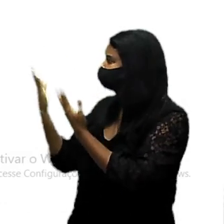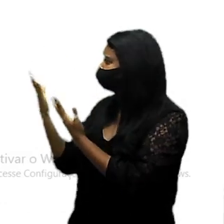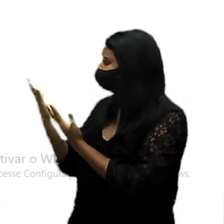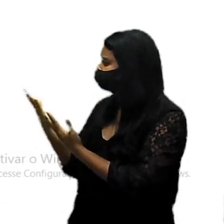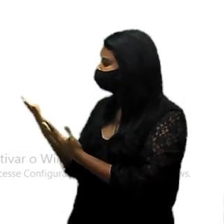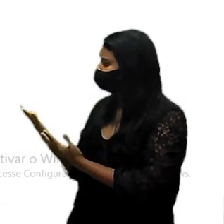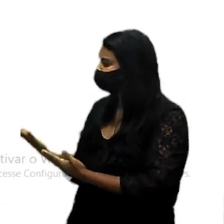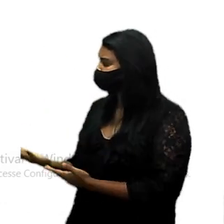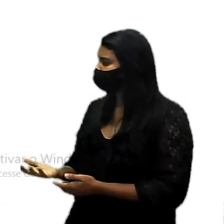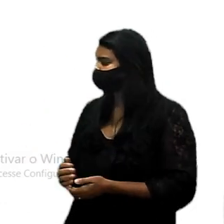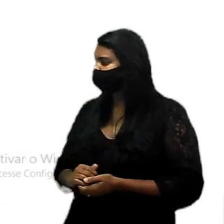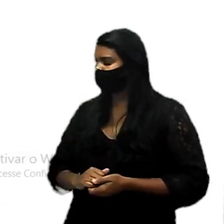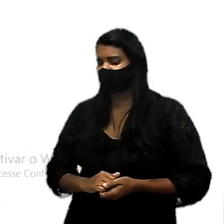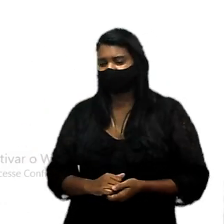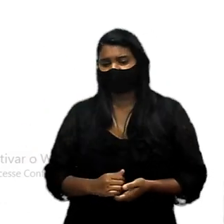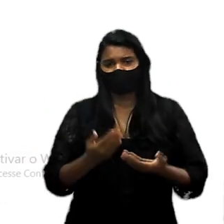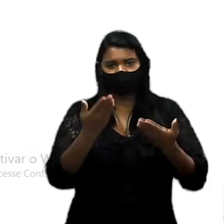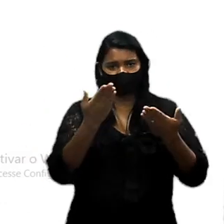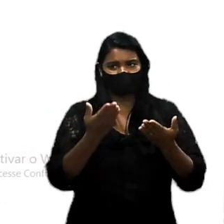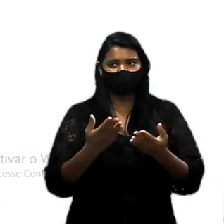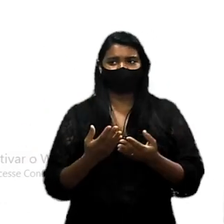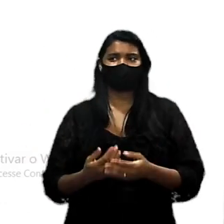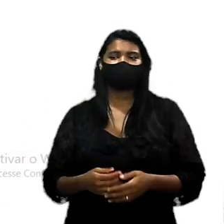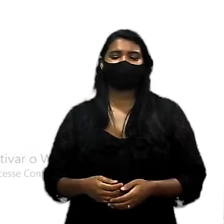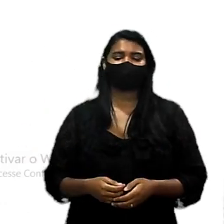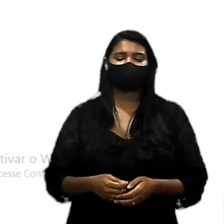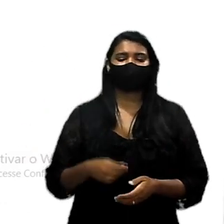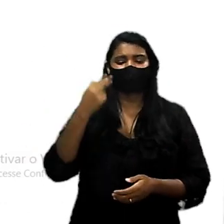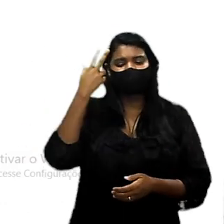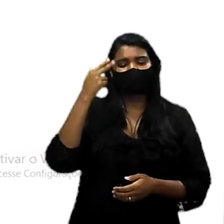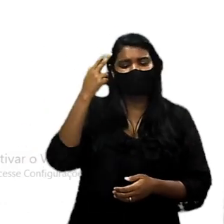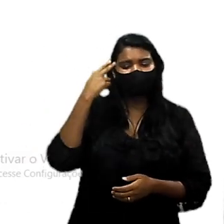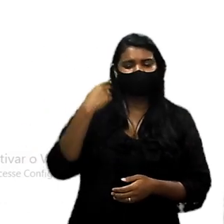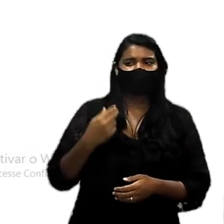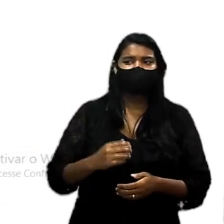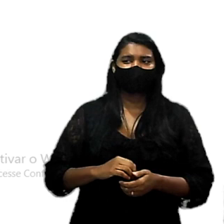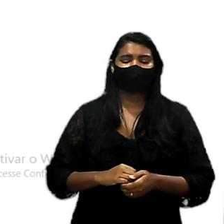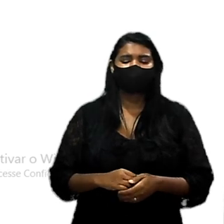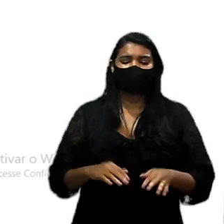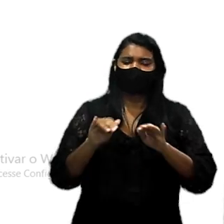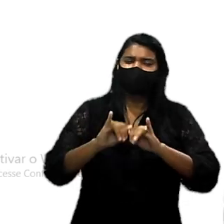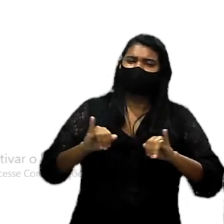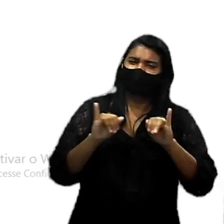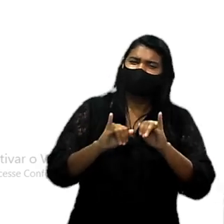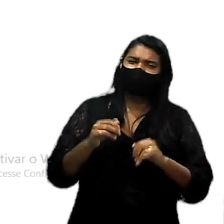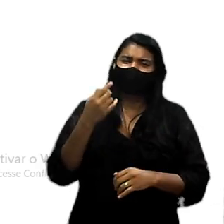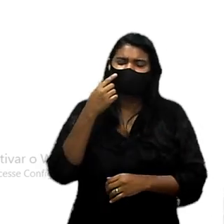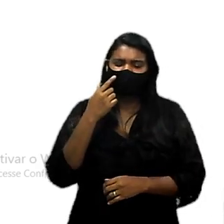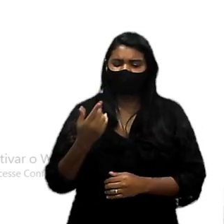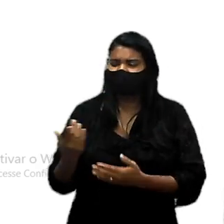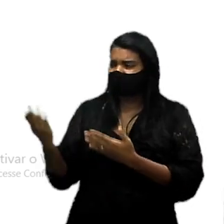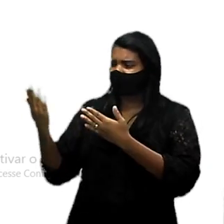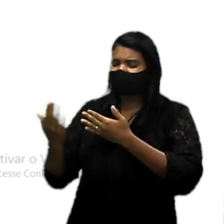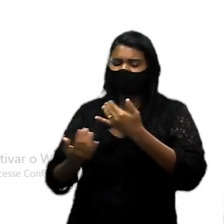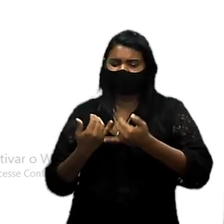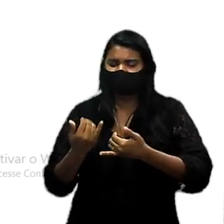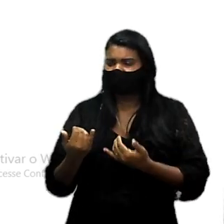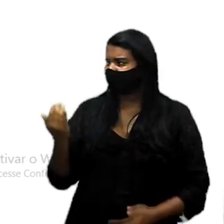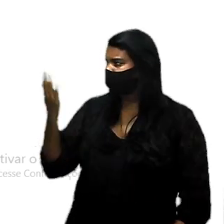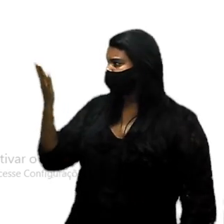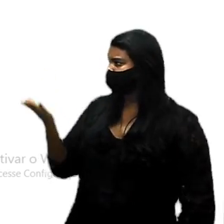joguinho aí bem simples, né? Para que a gente possa experimentar, né, a nossa capacidade aí